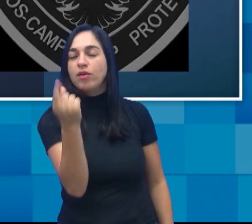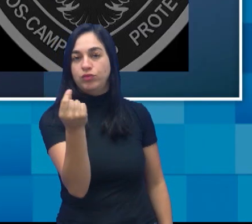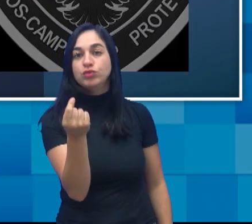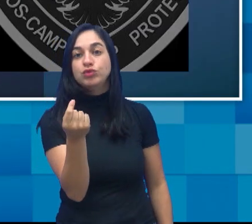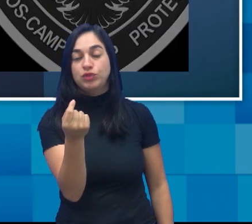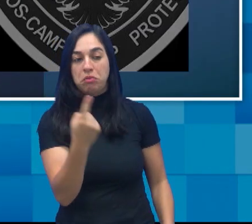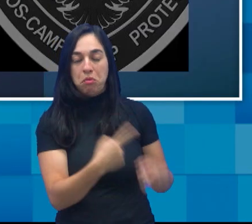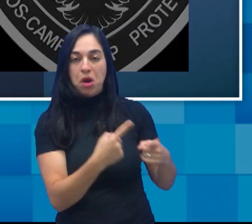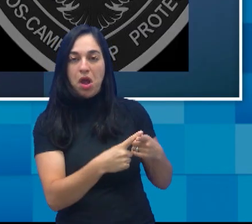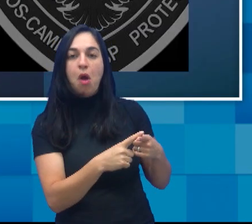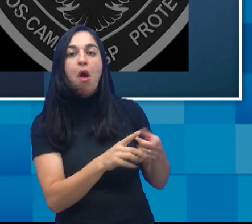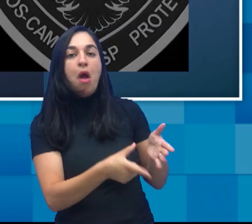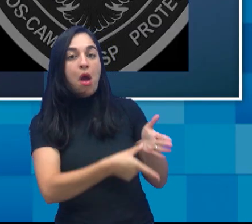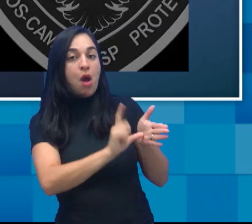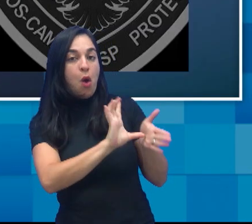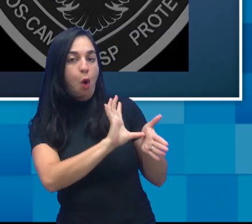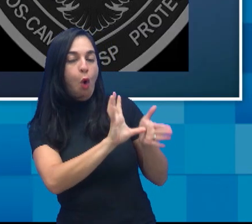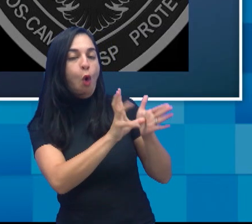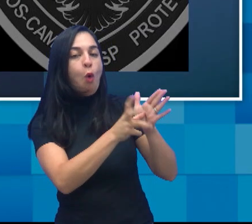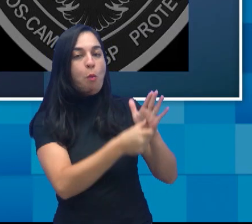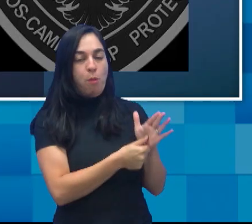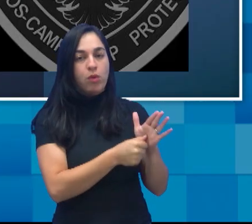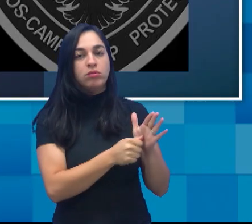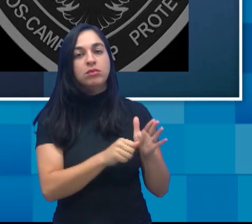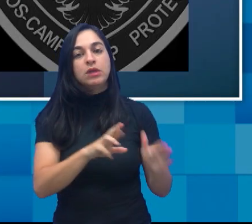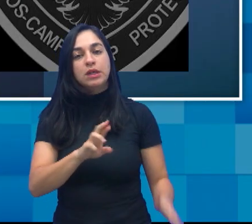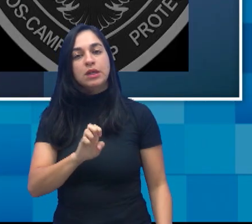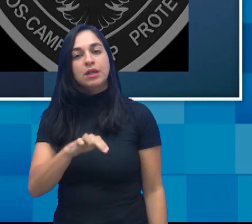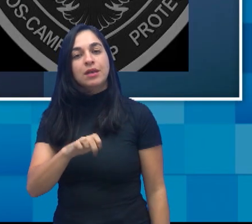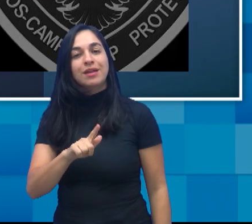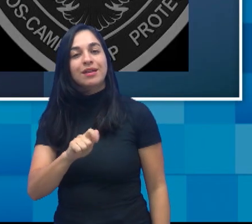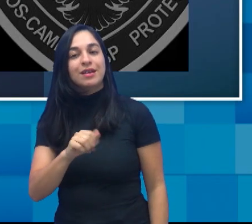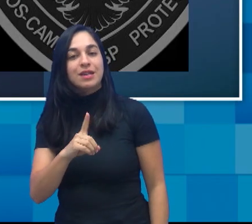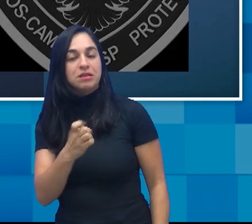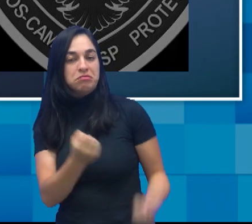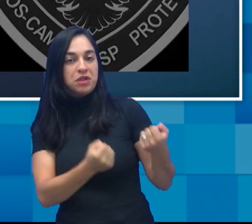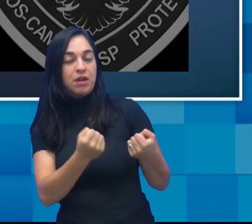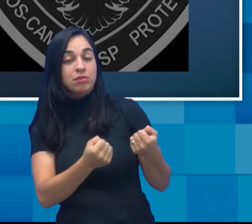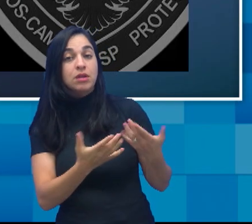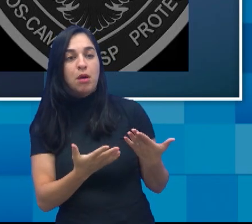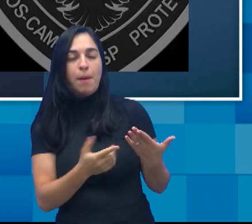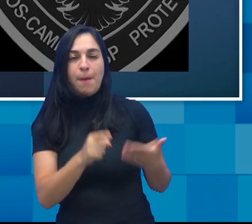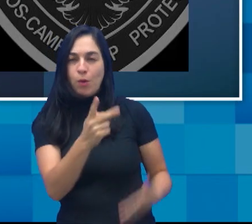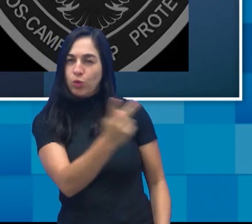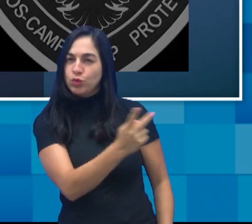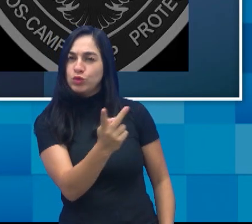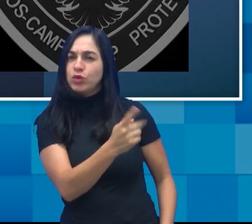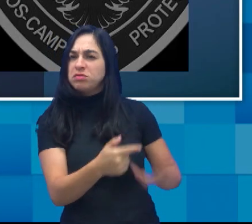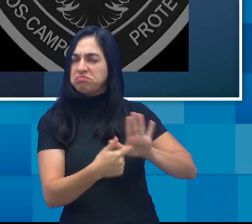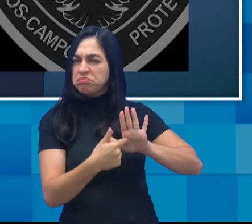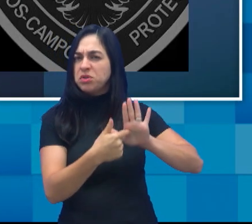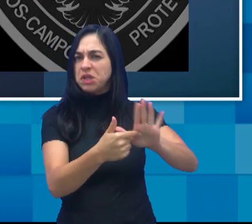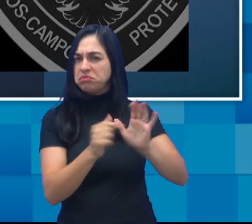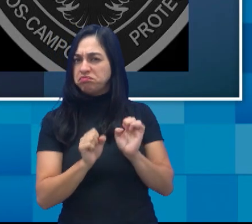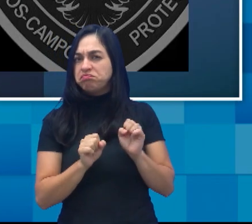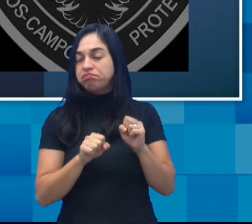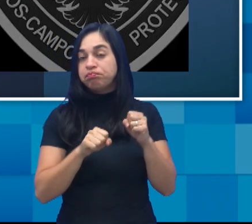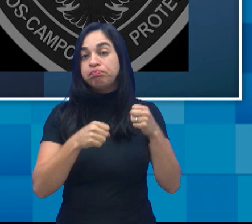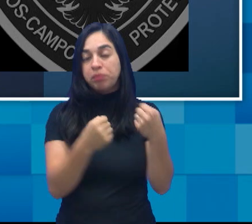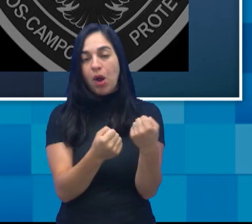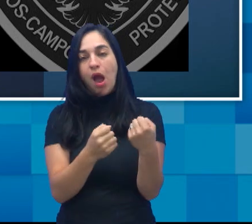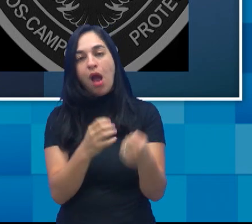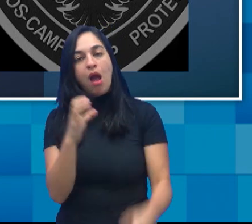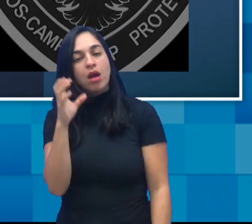de um veículo Jeep Renegade, demonstrando integração eficiente entre a Força de Segurança Pública